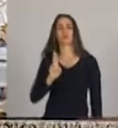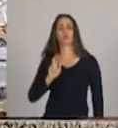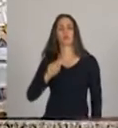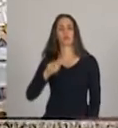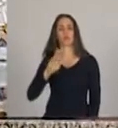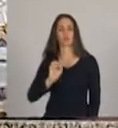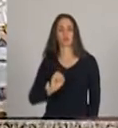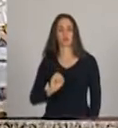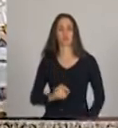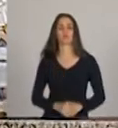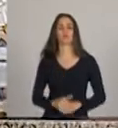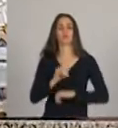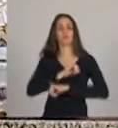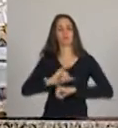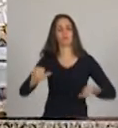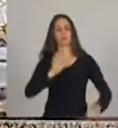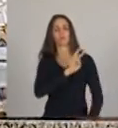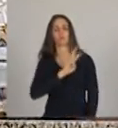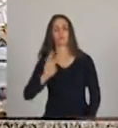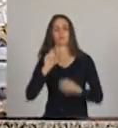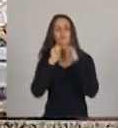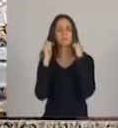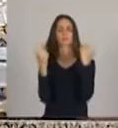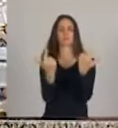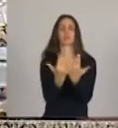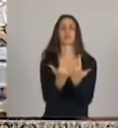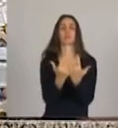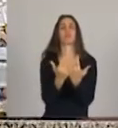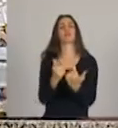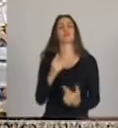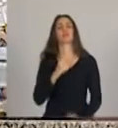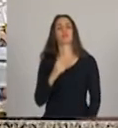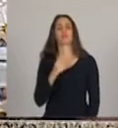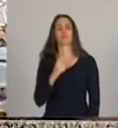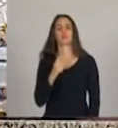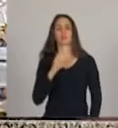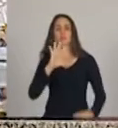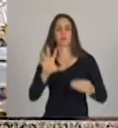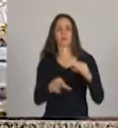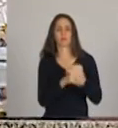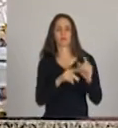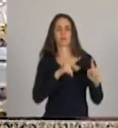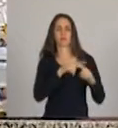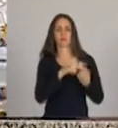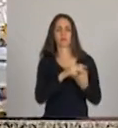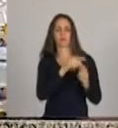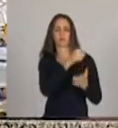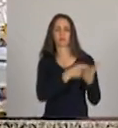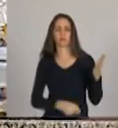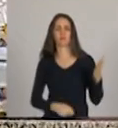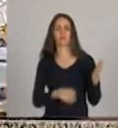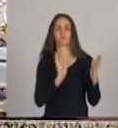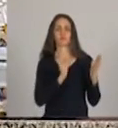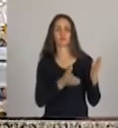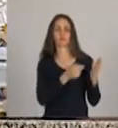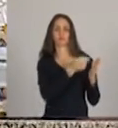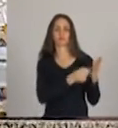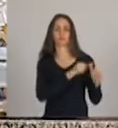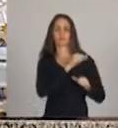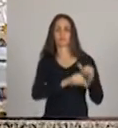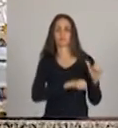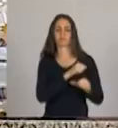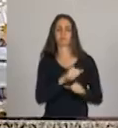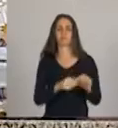Digital do dia 20/4/2021, existe emenda modificativa anexada ao projeto do